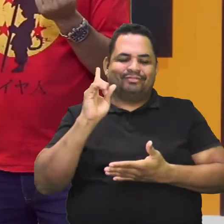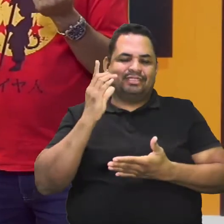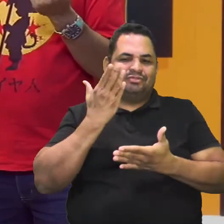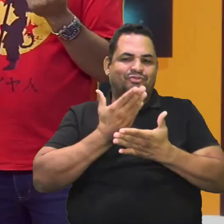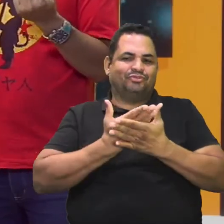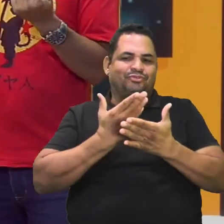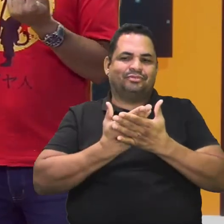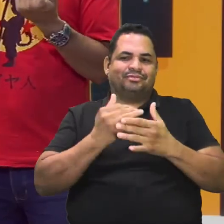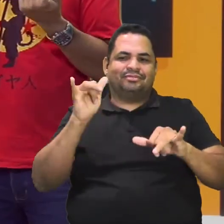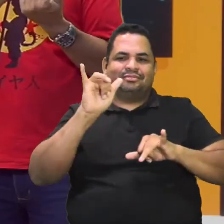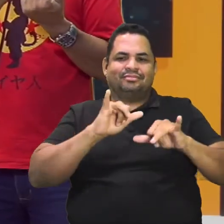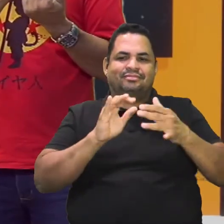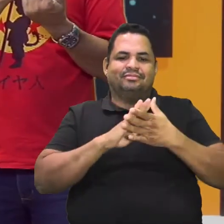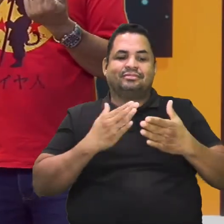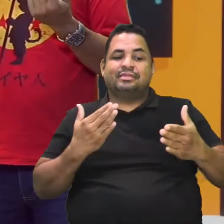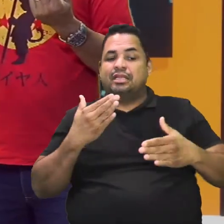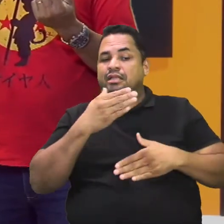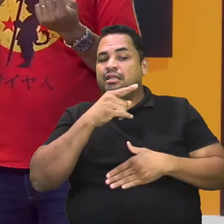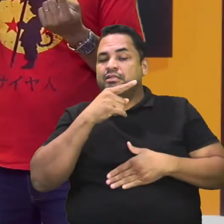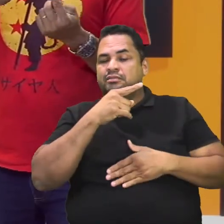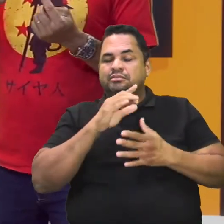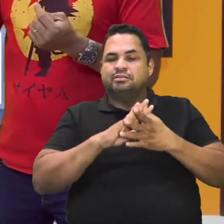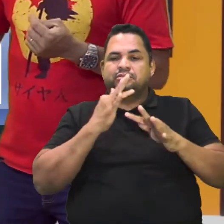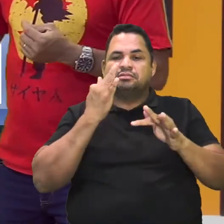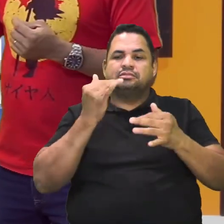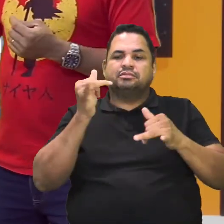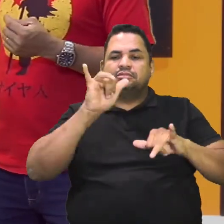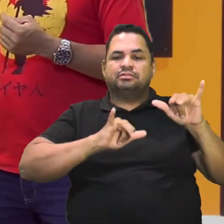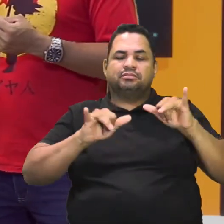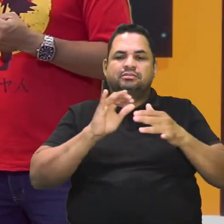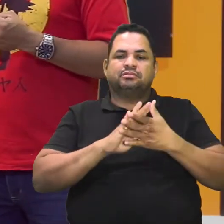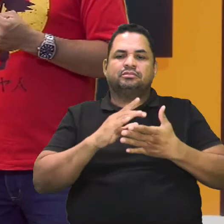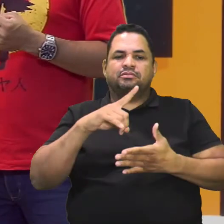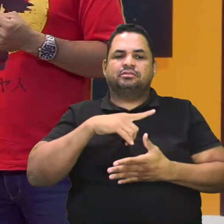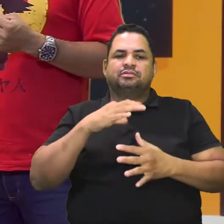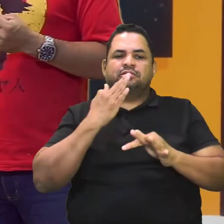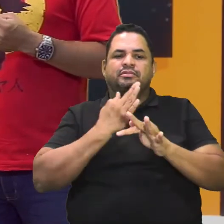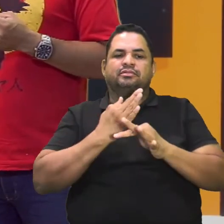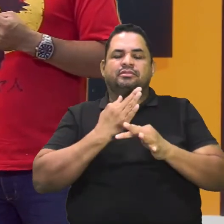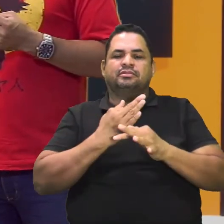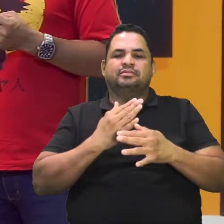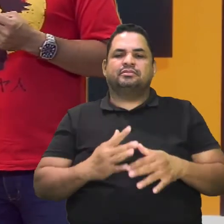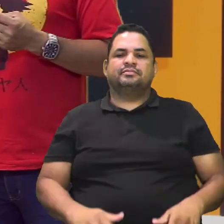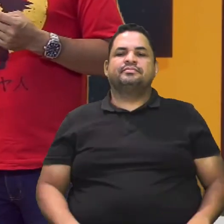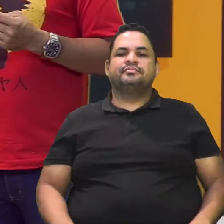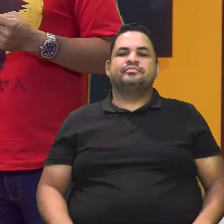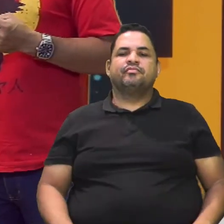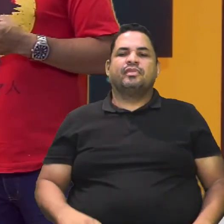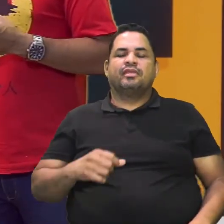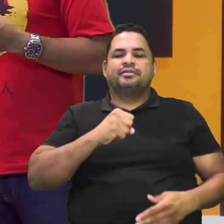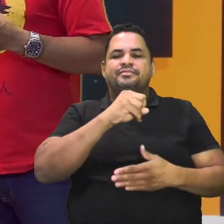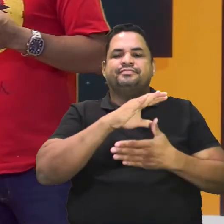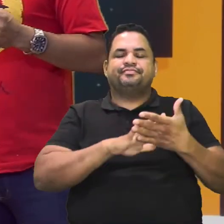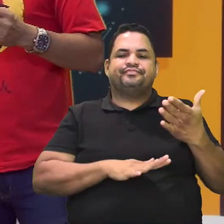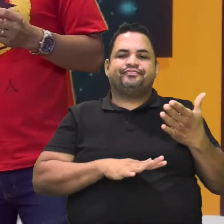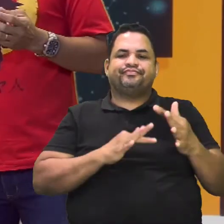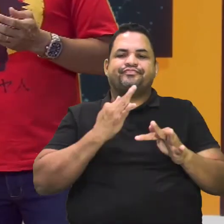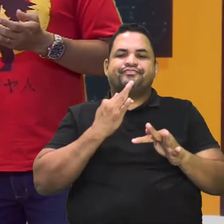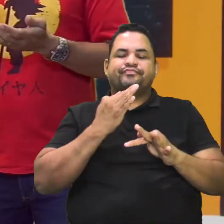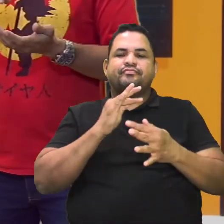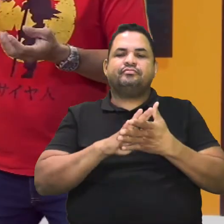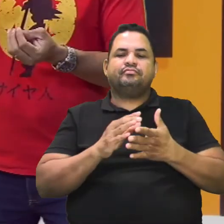é matemática e está lá na química. Caiu uma questão de física Geografia. o ano passado que falava